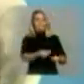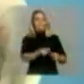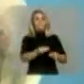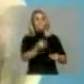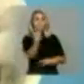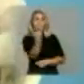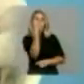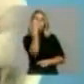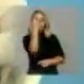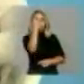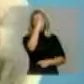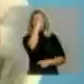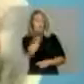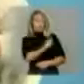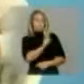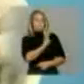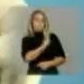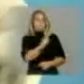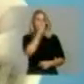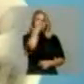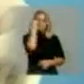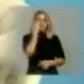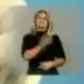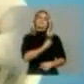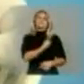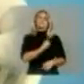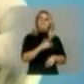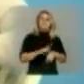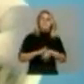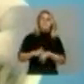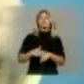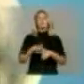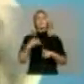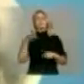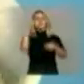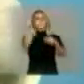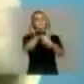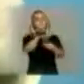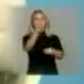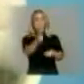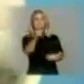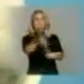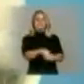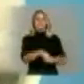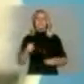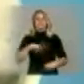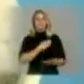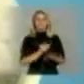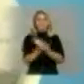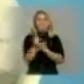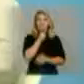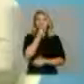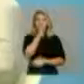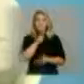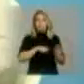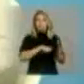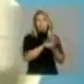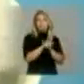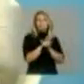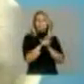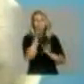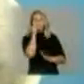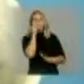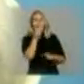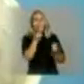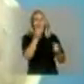aos rancenianos, concedendo-lhes o direito ao voto. E para começar a entrevista, nós vamos já perguntar para a Mônica como era